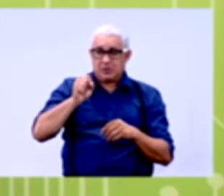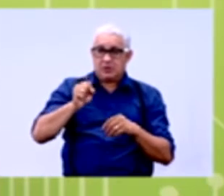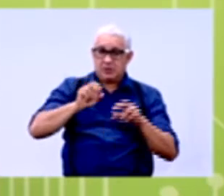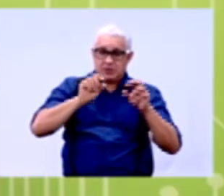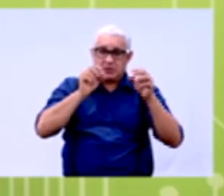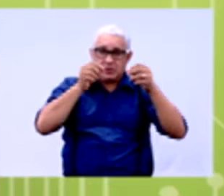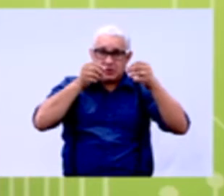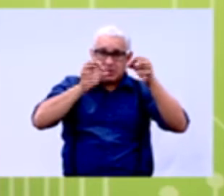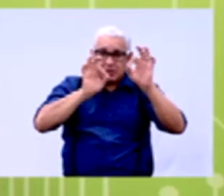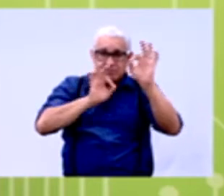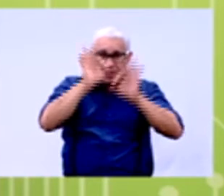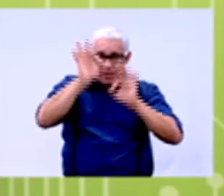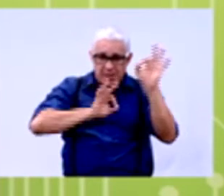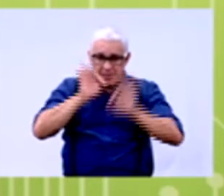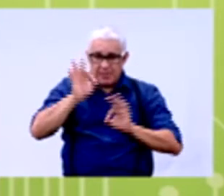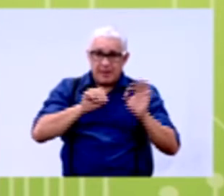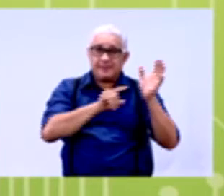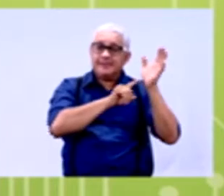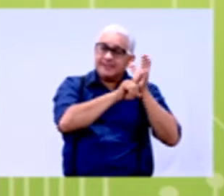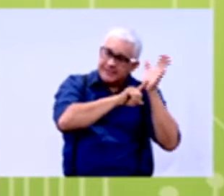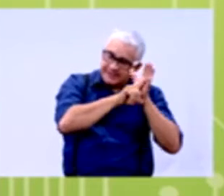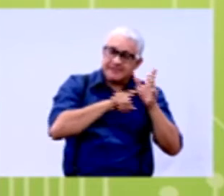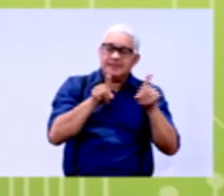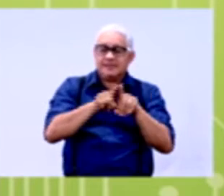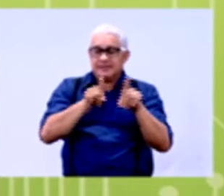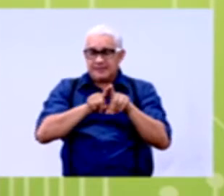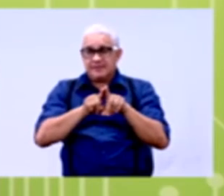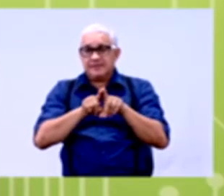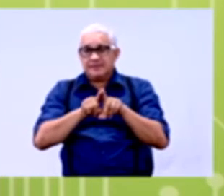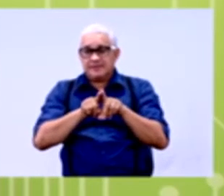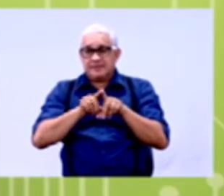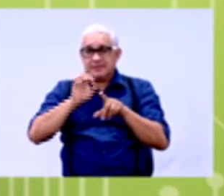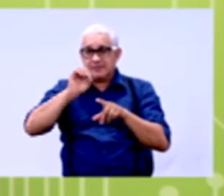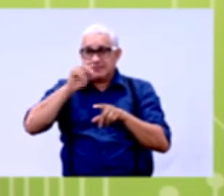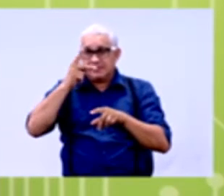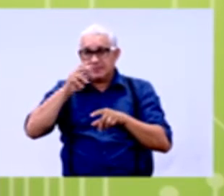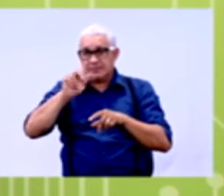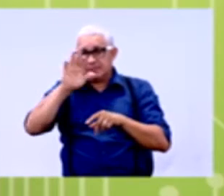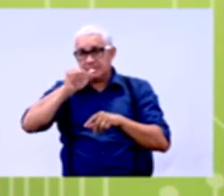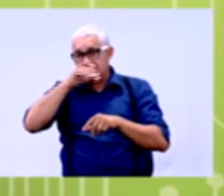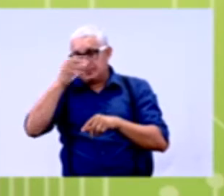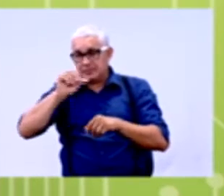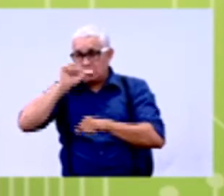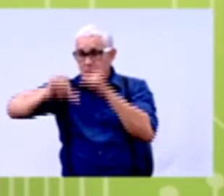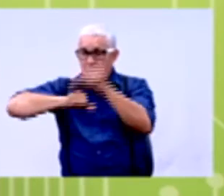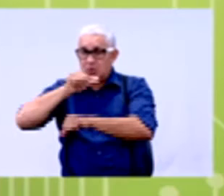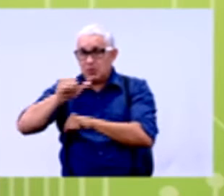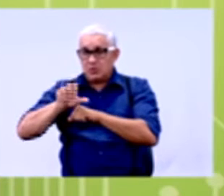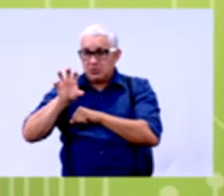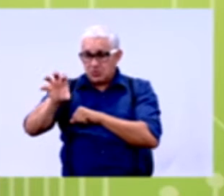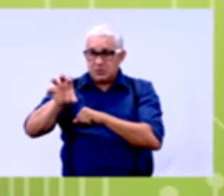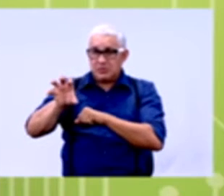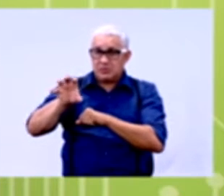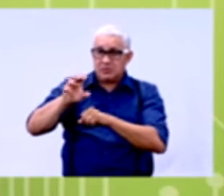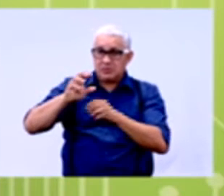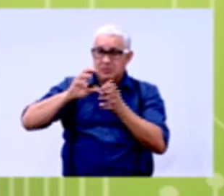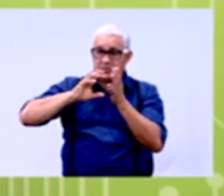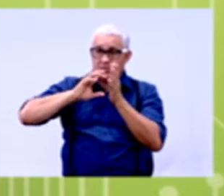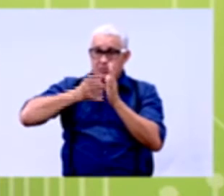os métodos de consulta quanto os métodos de operação que vão mudar o estado da informação na nossa base de